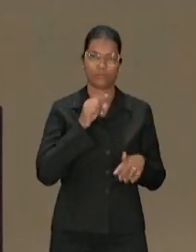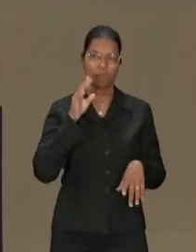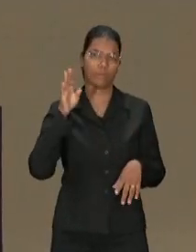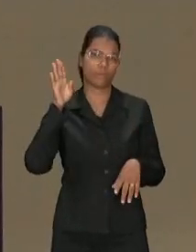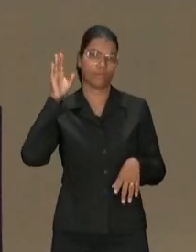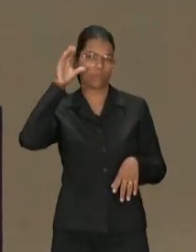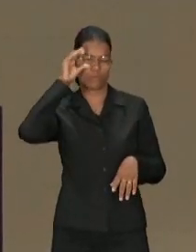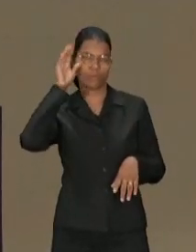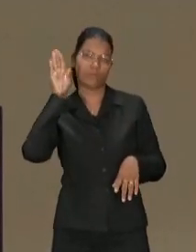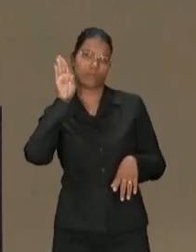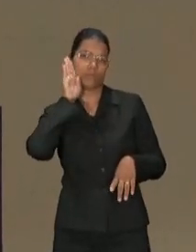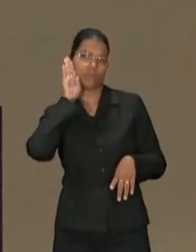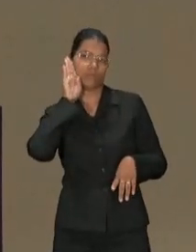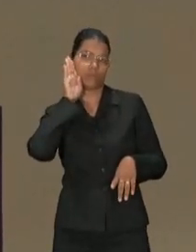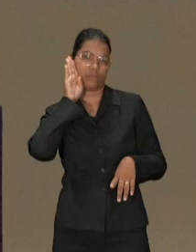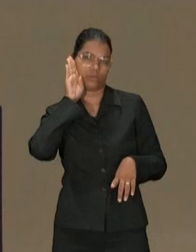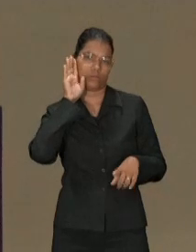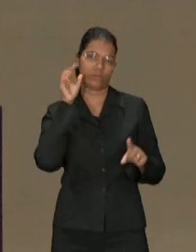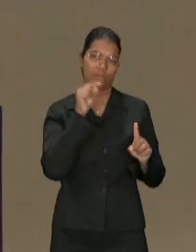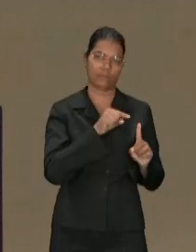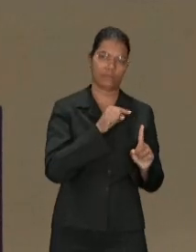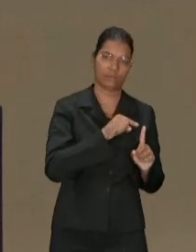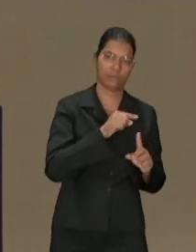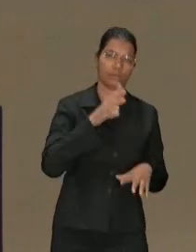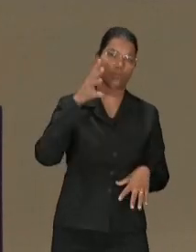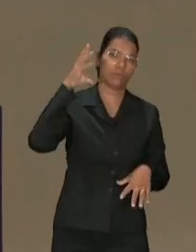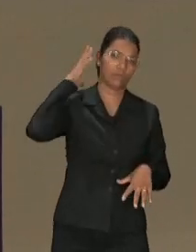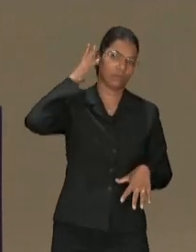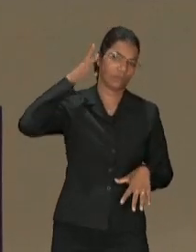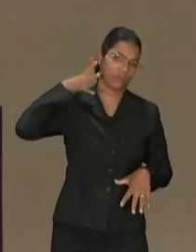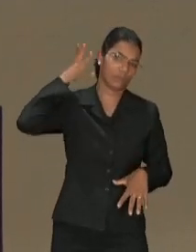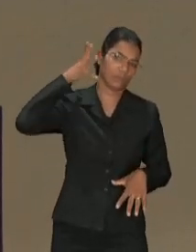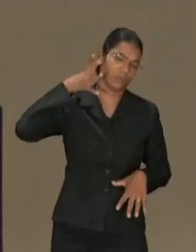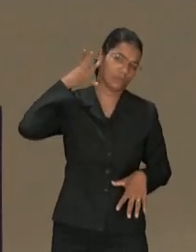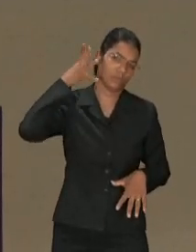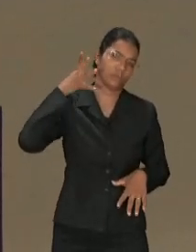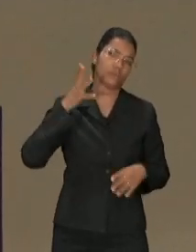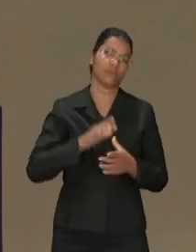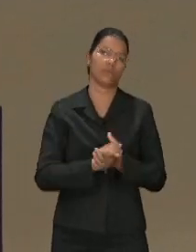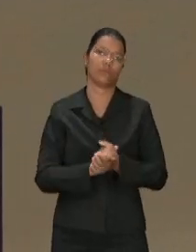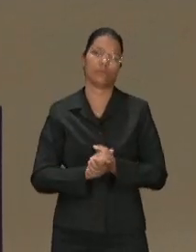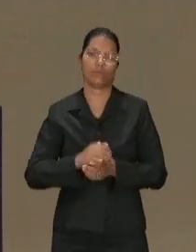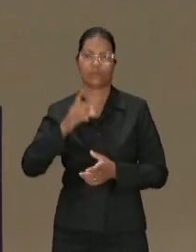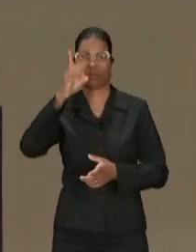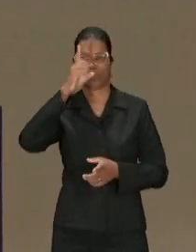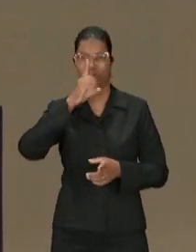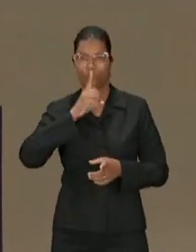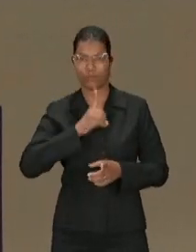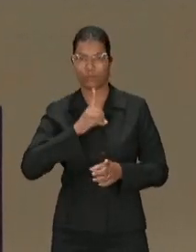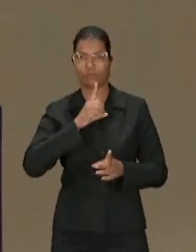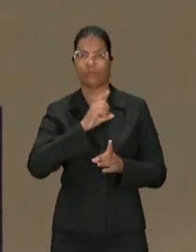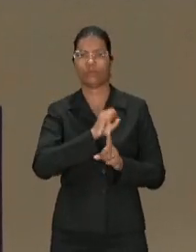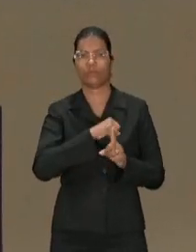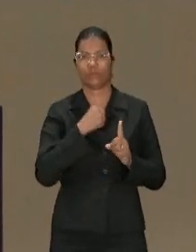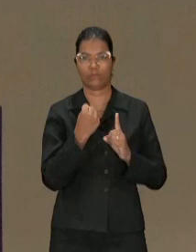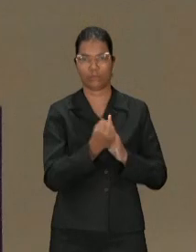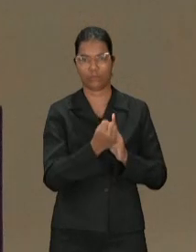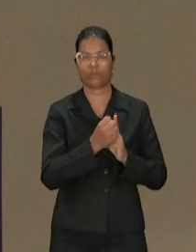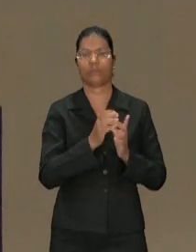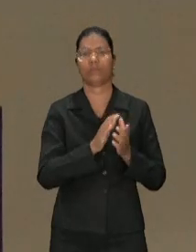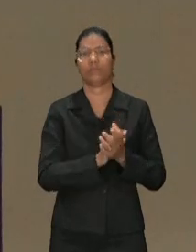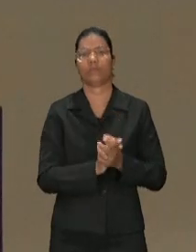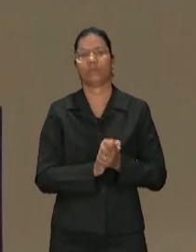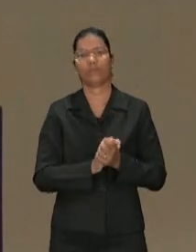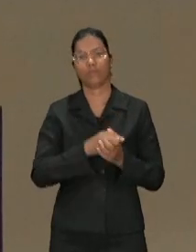sobre a relevância que Vossa Excelência deu aos direitos humanos, à cidadania,